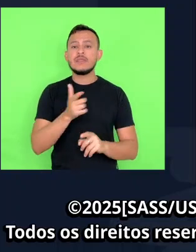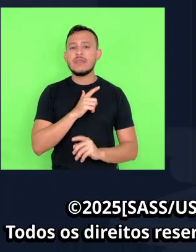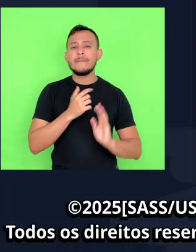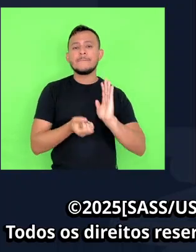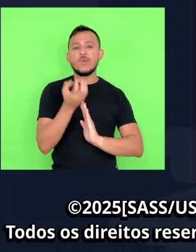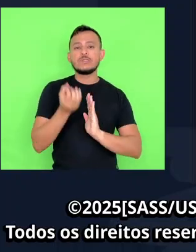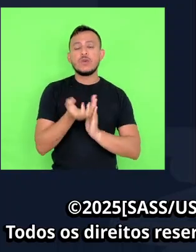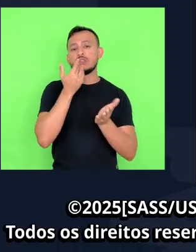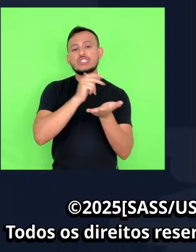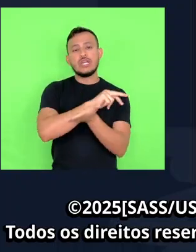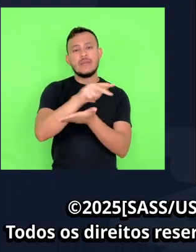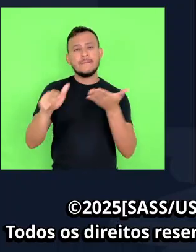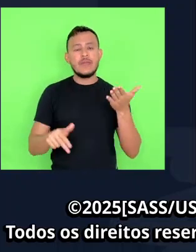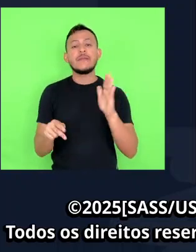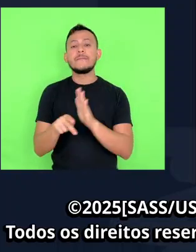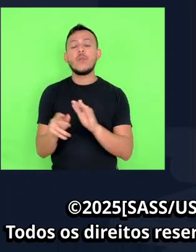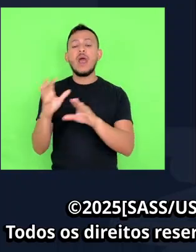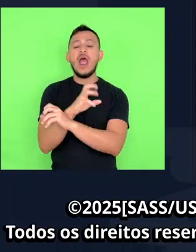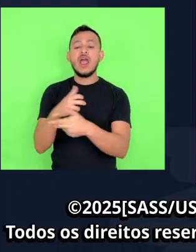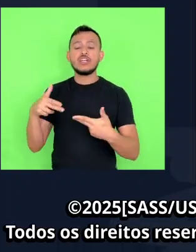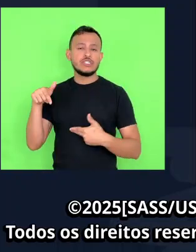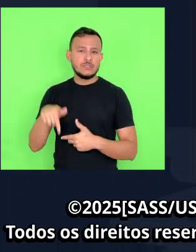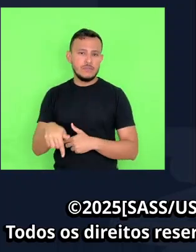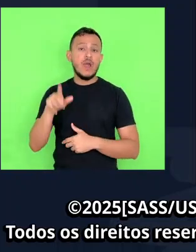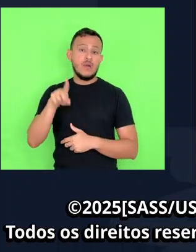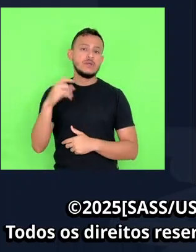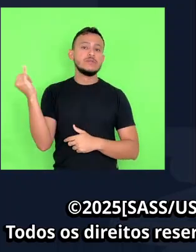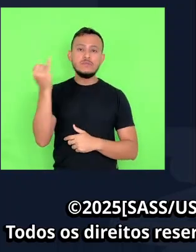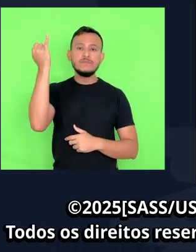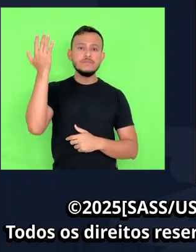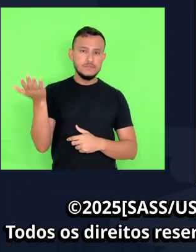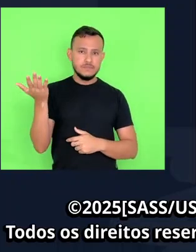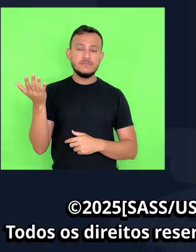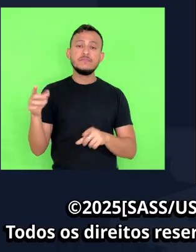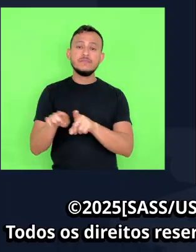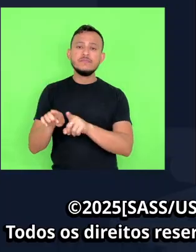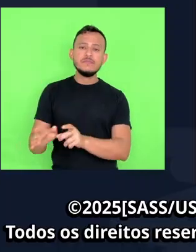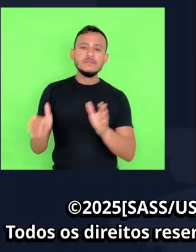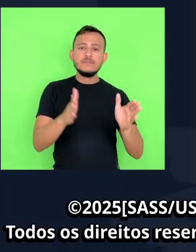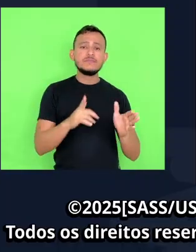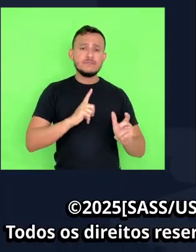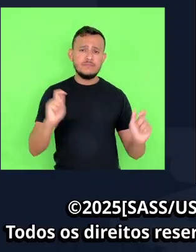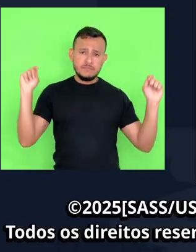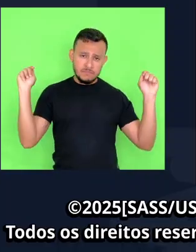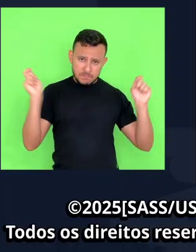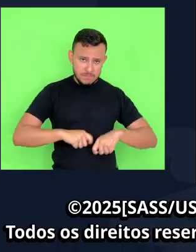produção de alimentos de origem animal são importantes. Seguidos também da potencial